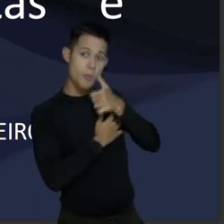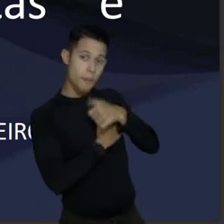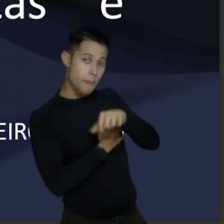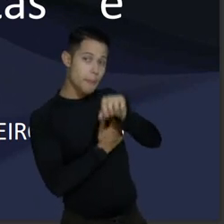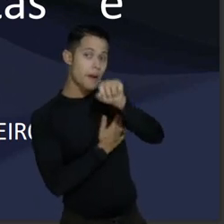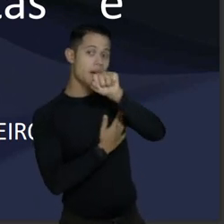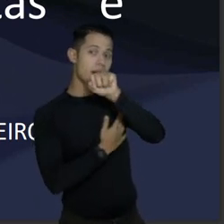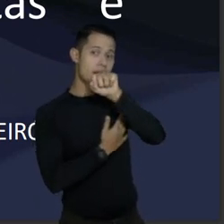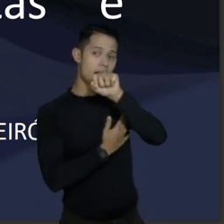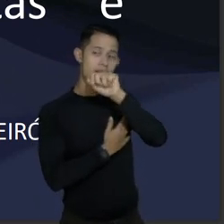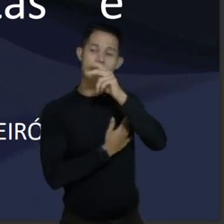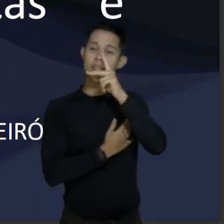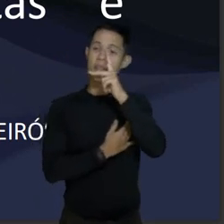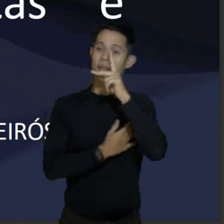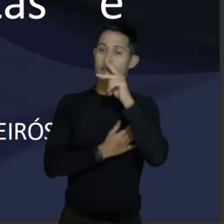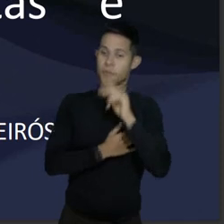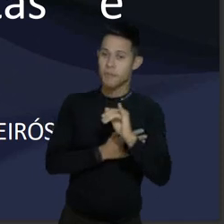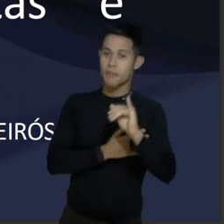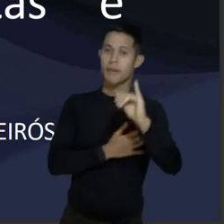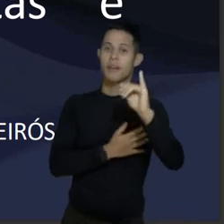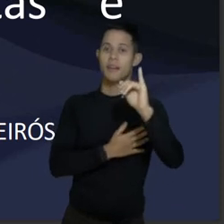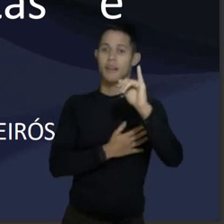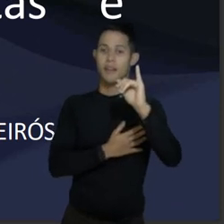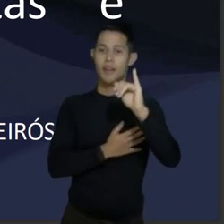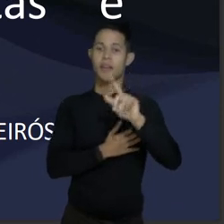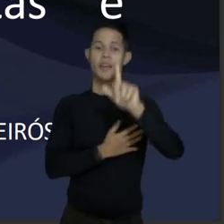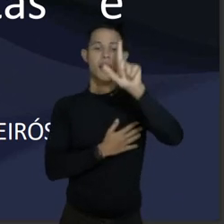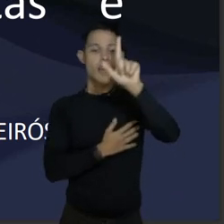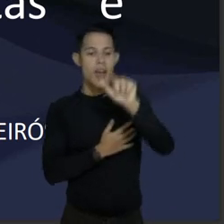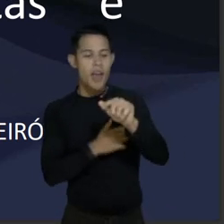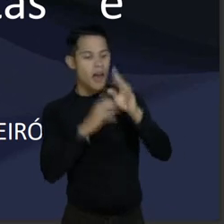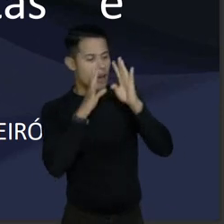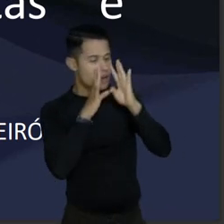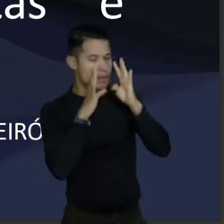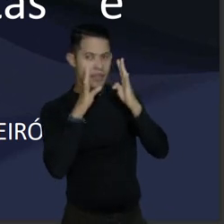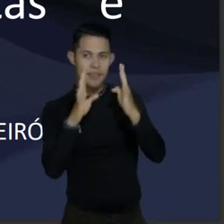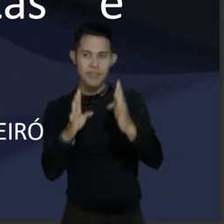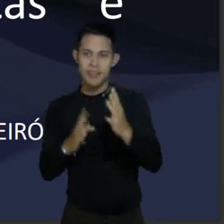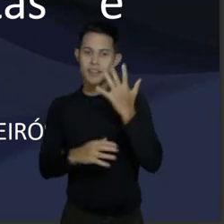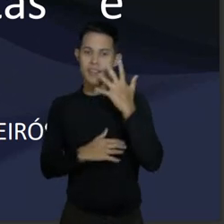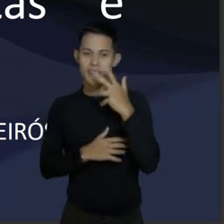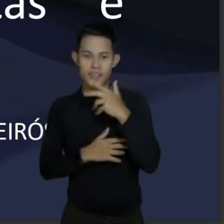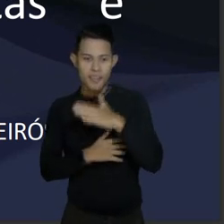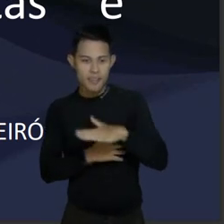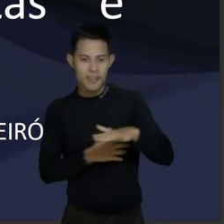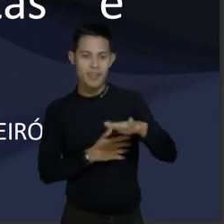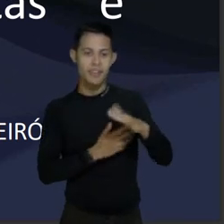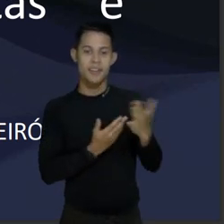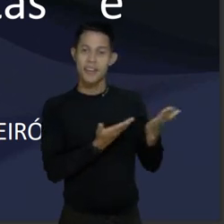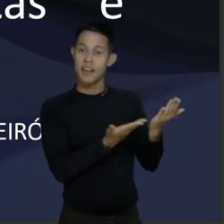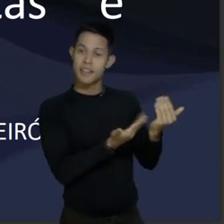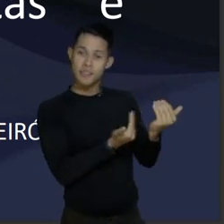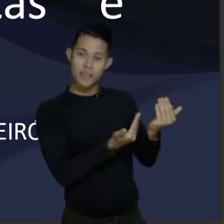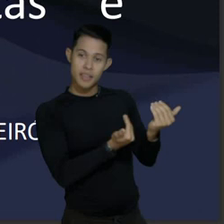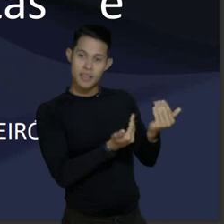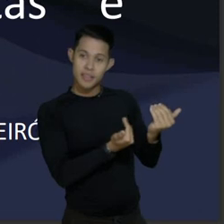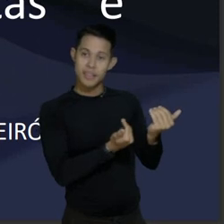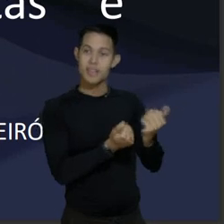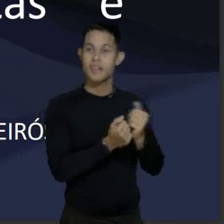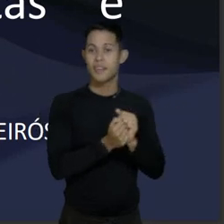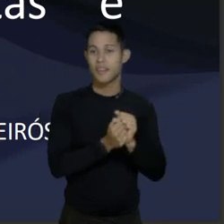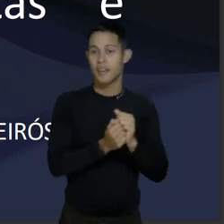pais é escutar crianças adolescentes jovens